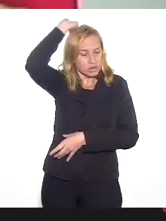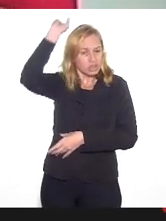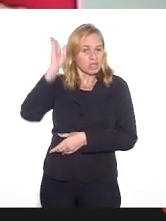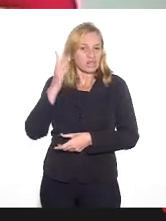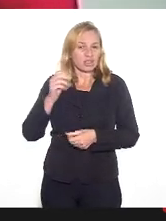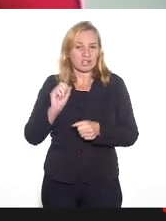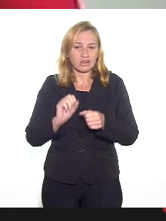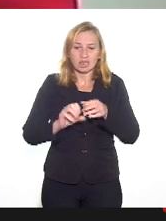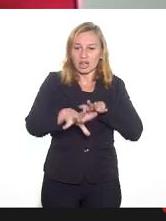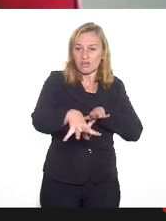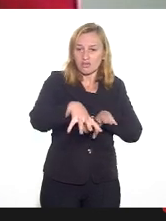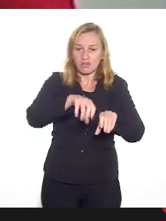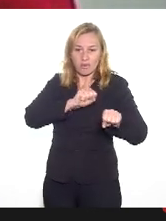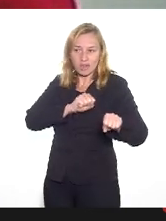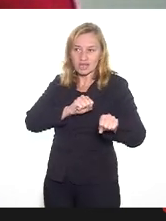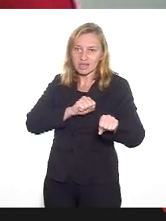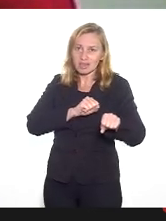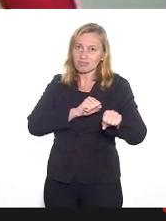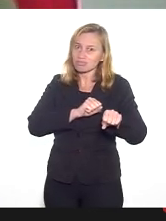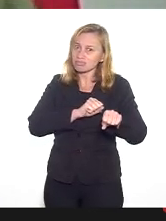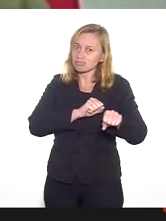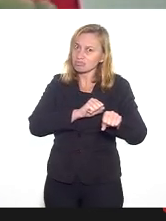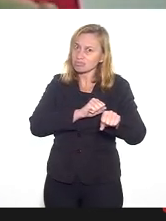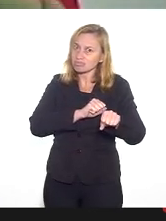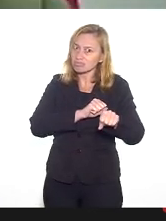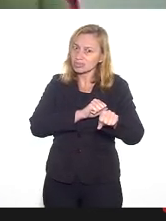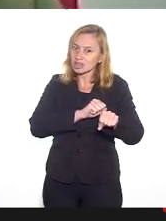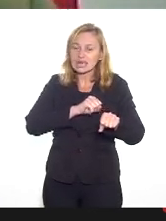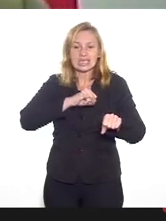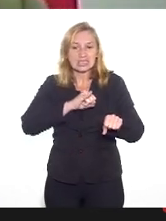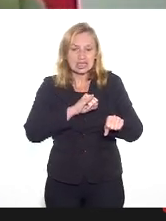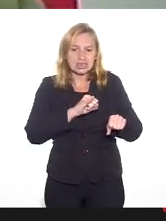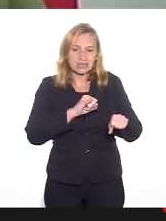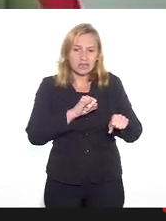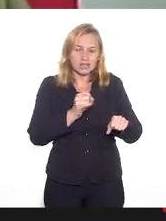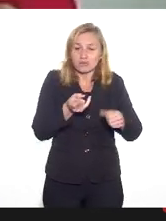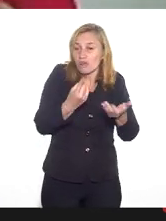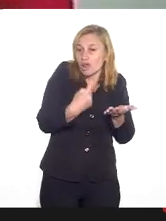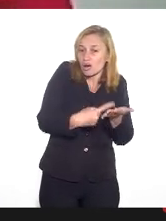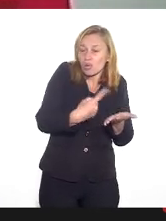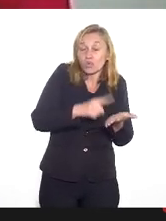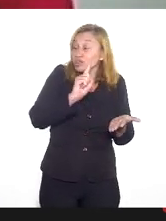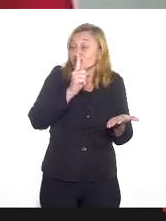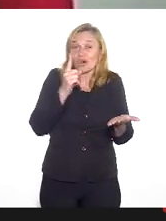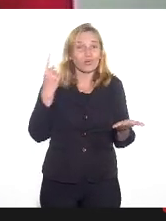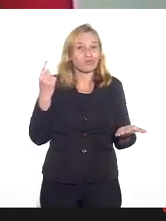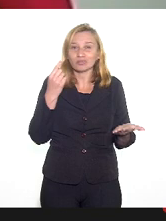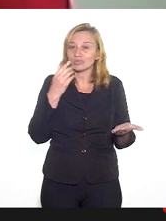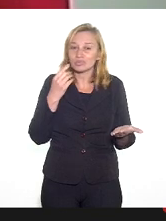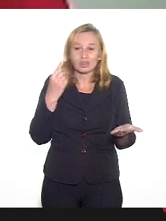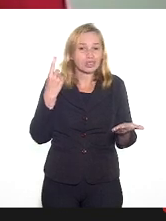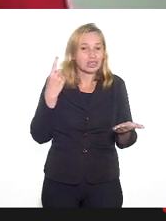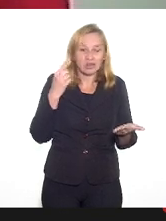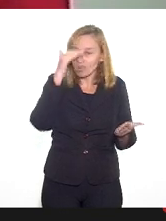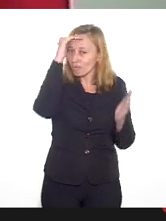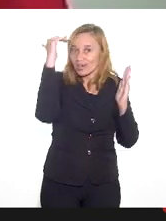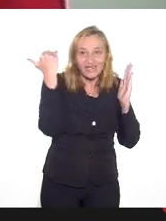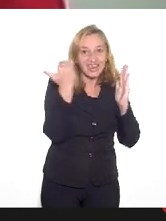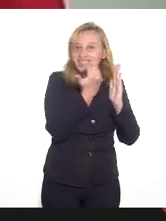fazer a formação dos seus quadros. E se faz um acordo que não é cumprido, que é